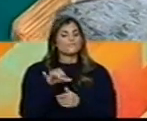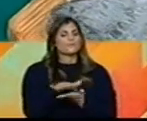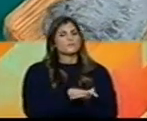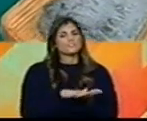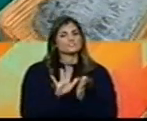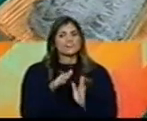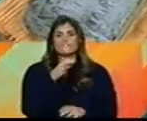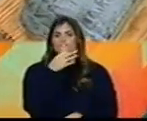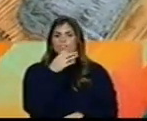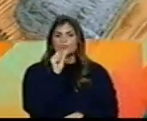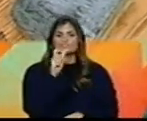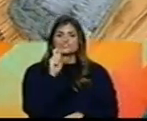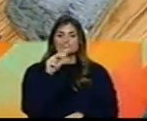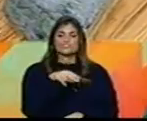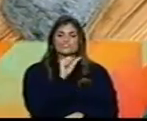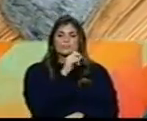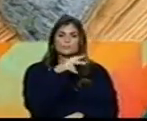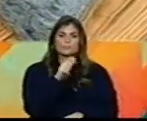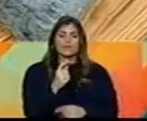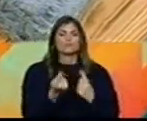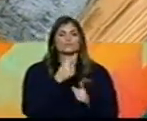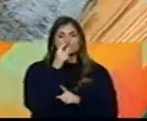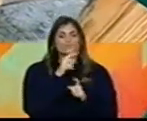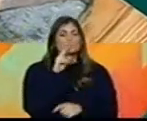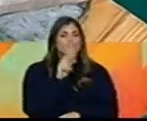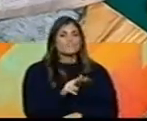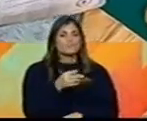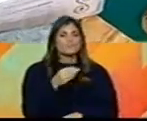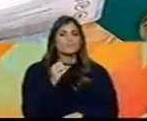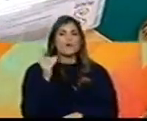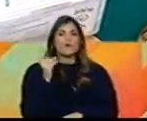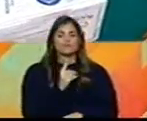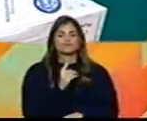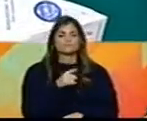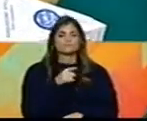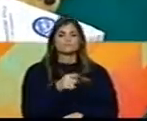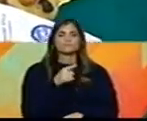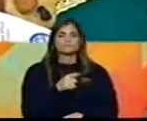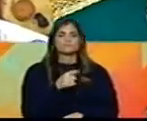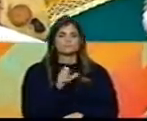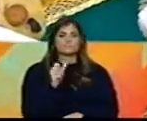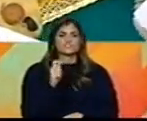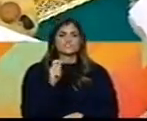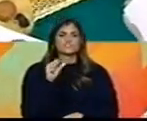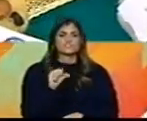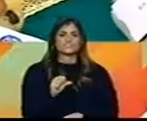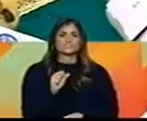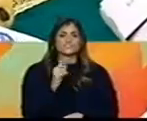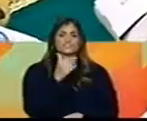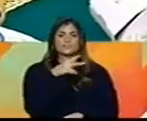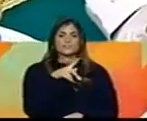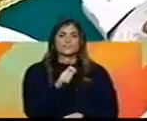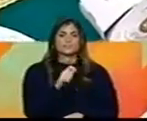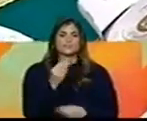no gengibre, sim, isto que algumas pessoas veem em pó. Sim, é a partir daqui, desta raiz. Excelente para